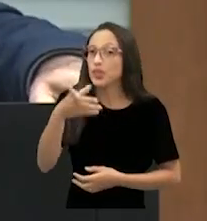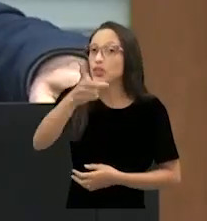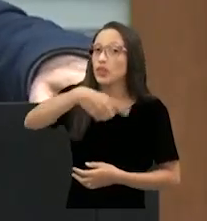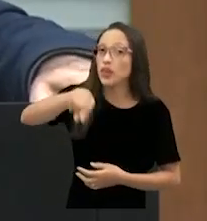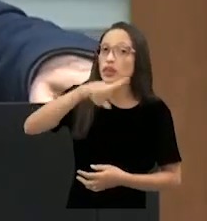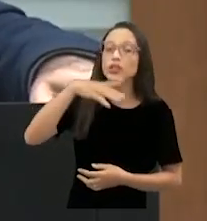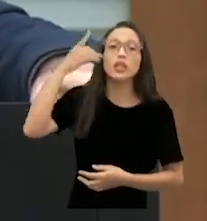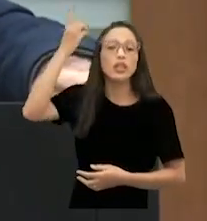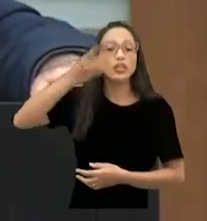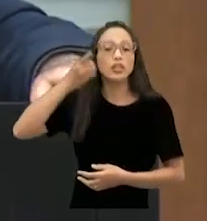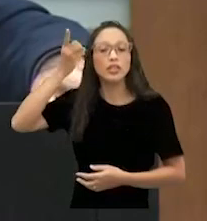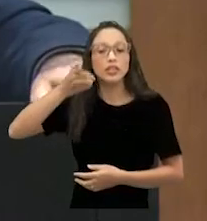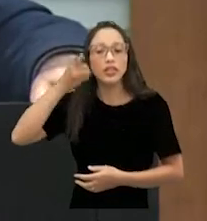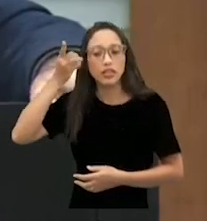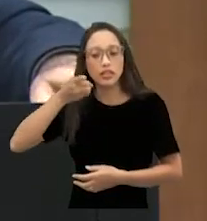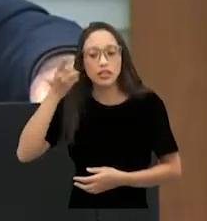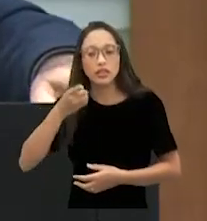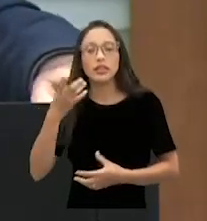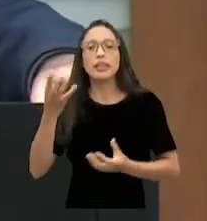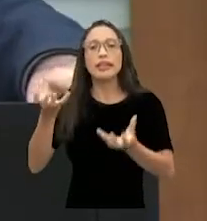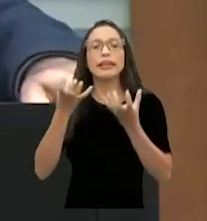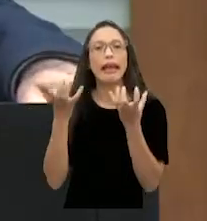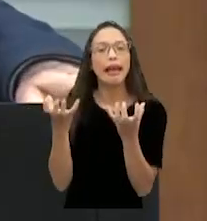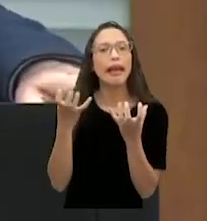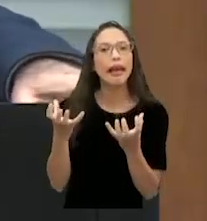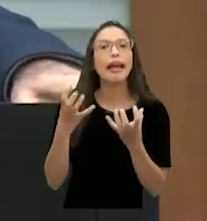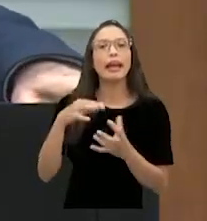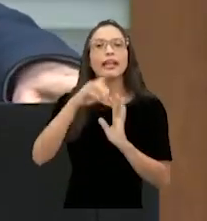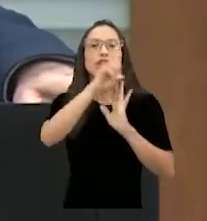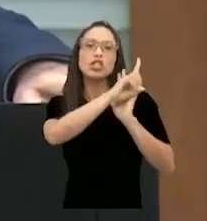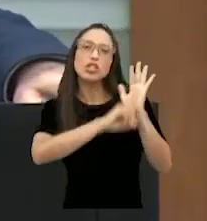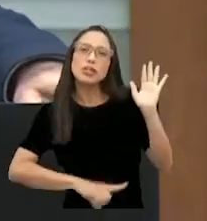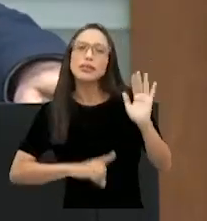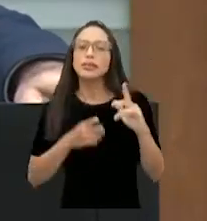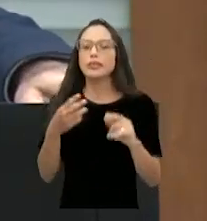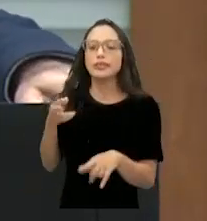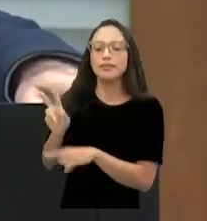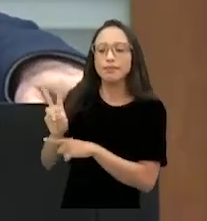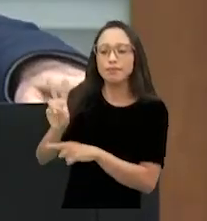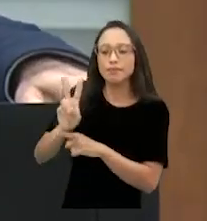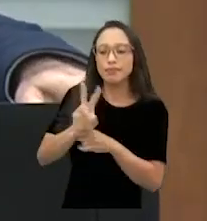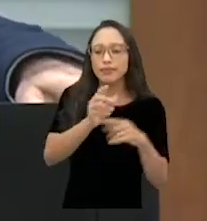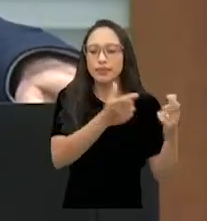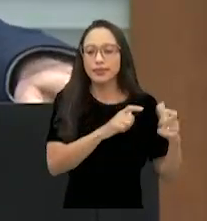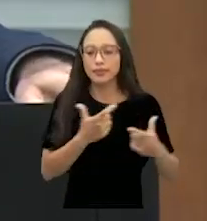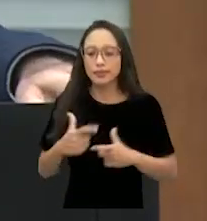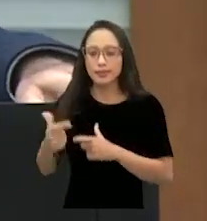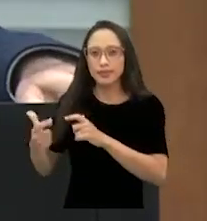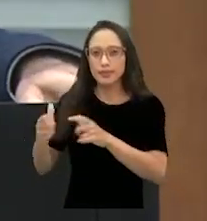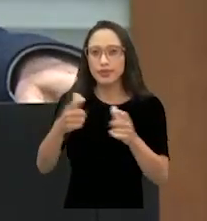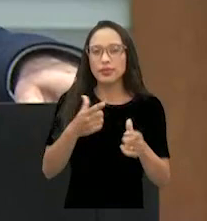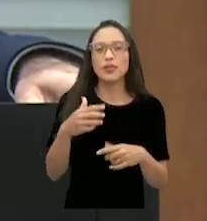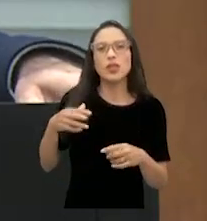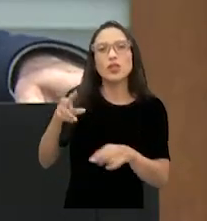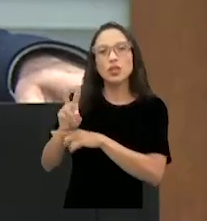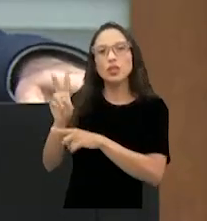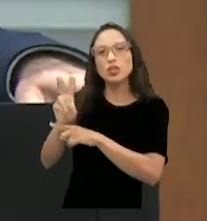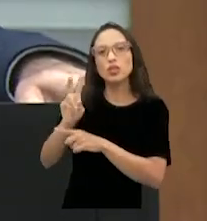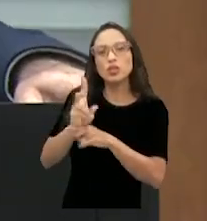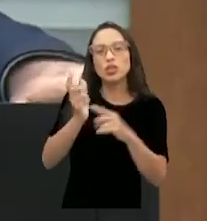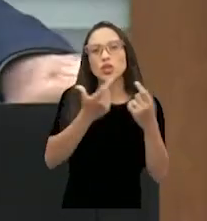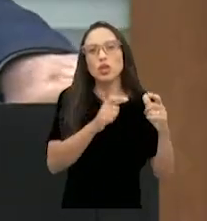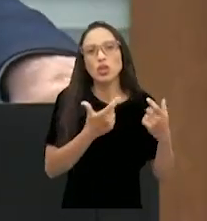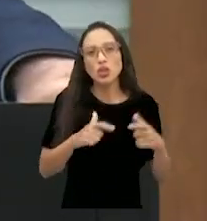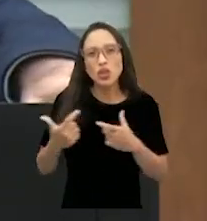defendem o direito da propriedade, que defendem que os proprietários de áreas privadas que hoje estão